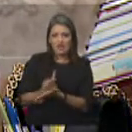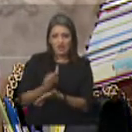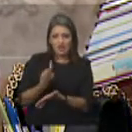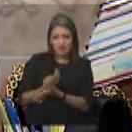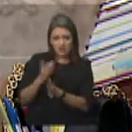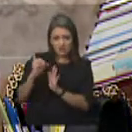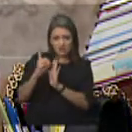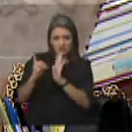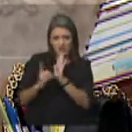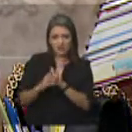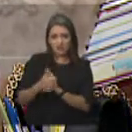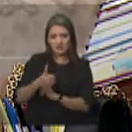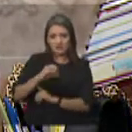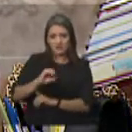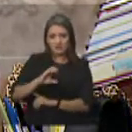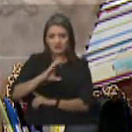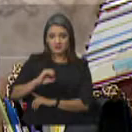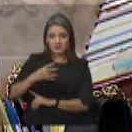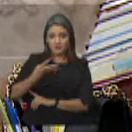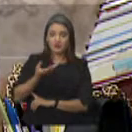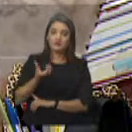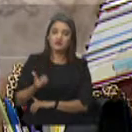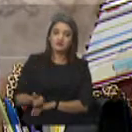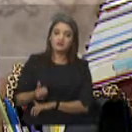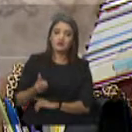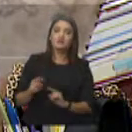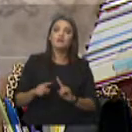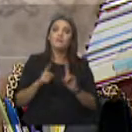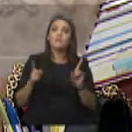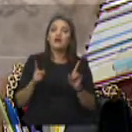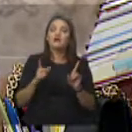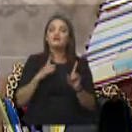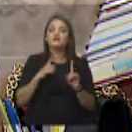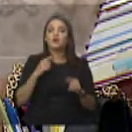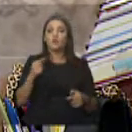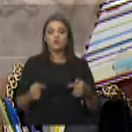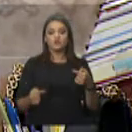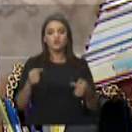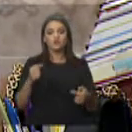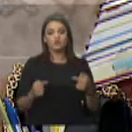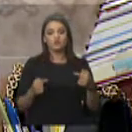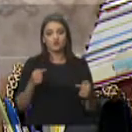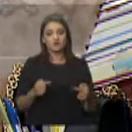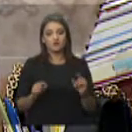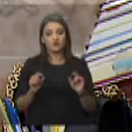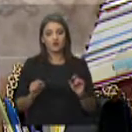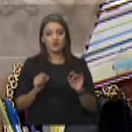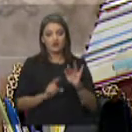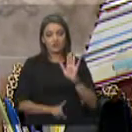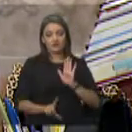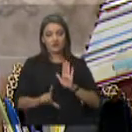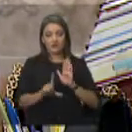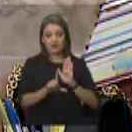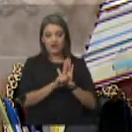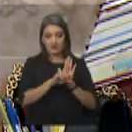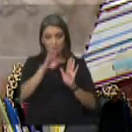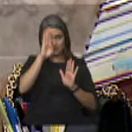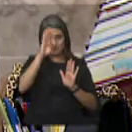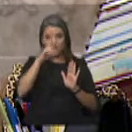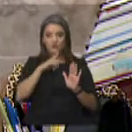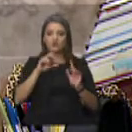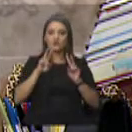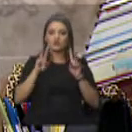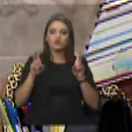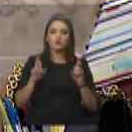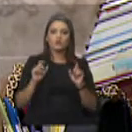Decreto 10.046, mas suscita discussão que implica a leitura da legislação ordinária, em relação à